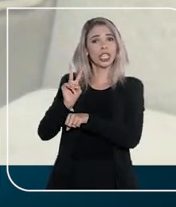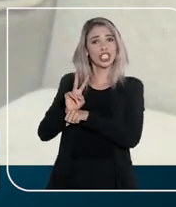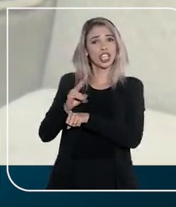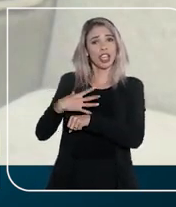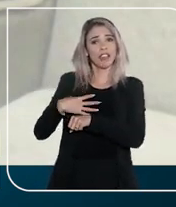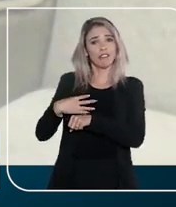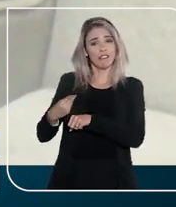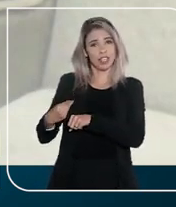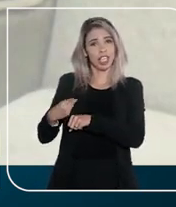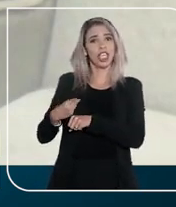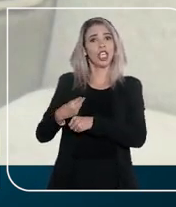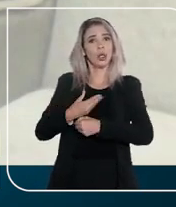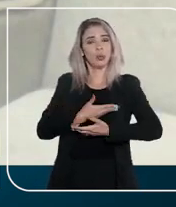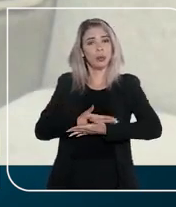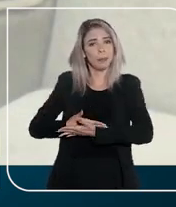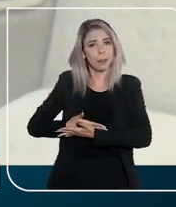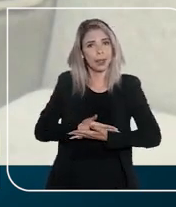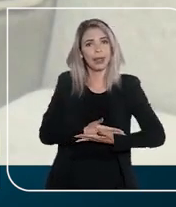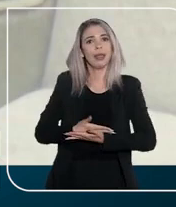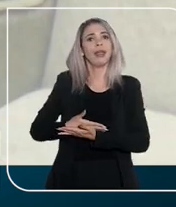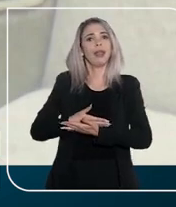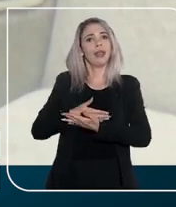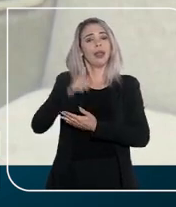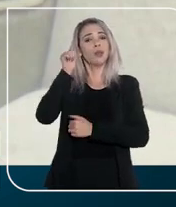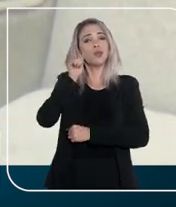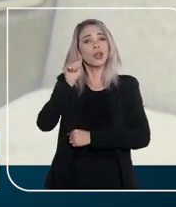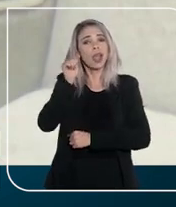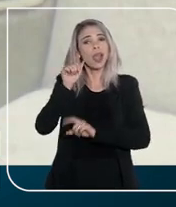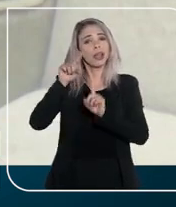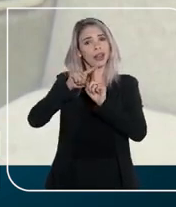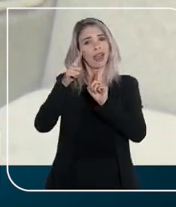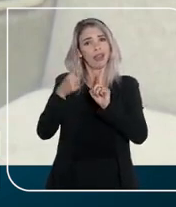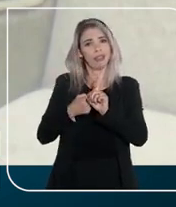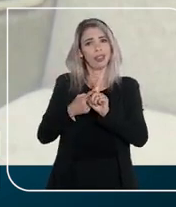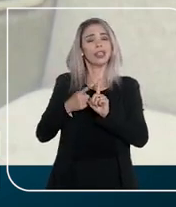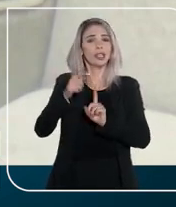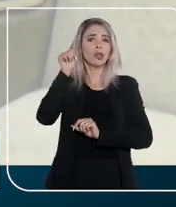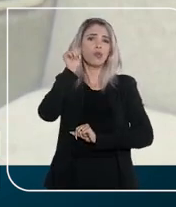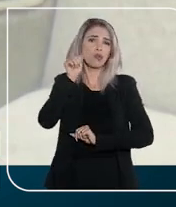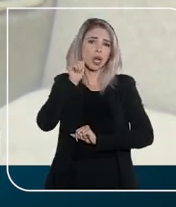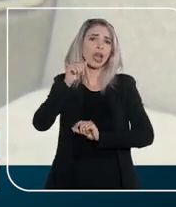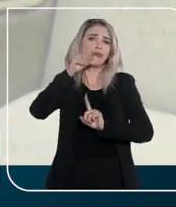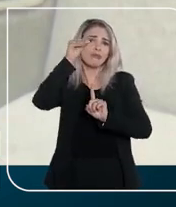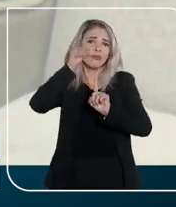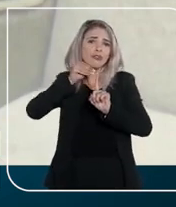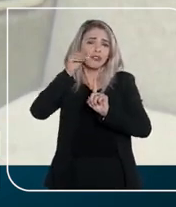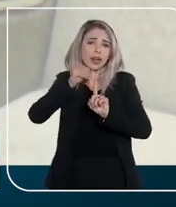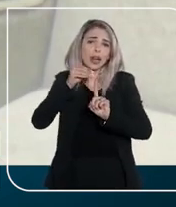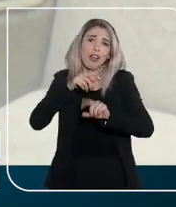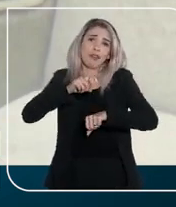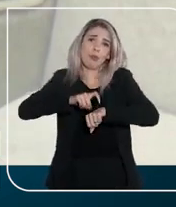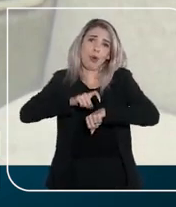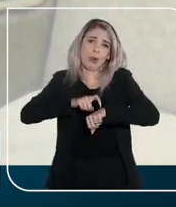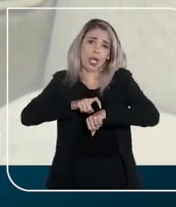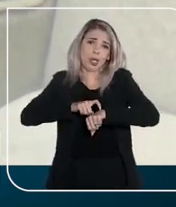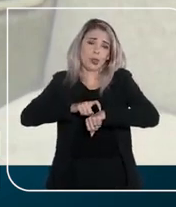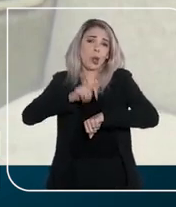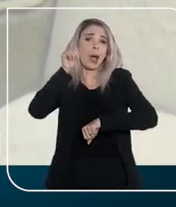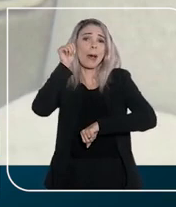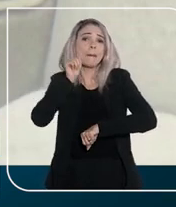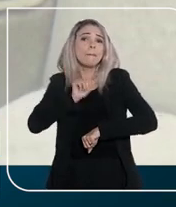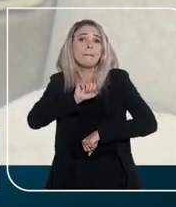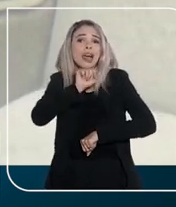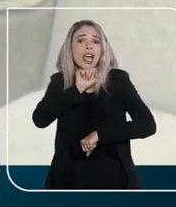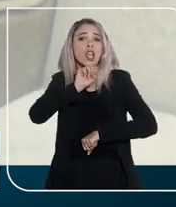criança, proteger a gestante, dar a essas pessoas que estão na posição de fragilidade, né? Seja mãe, seja criança,